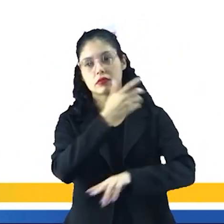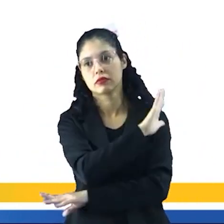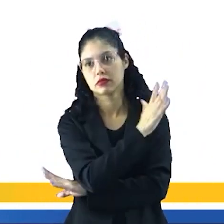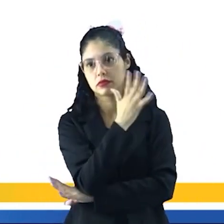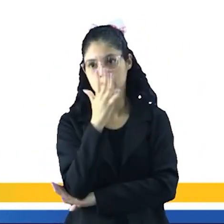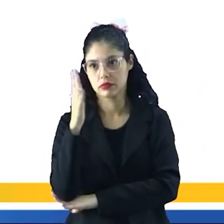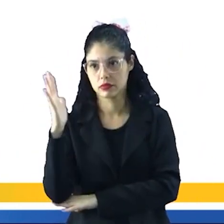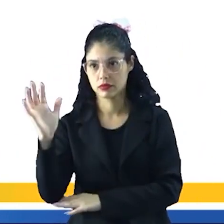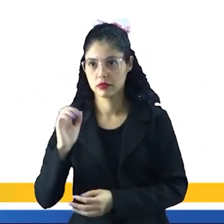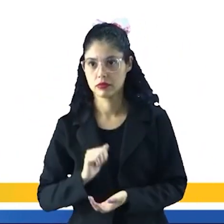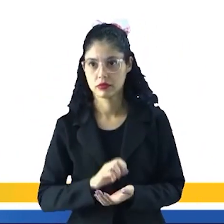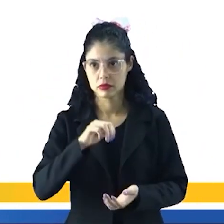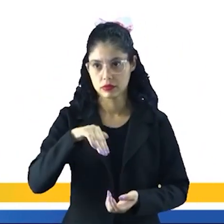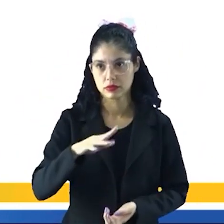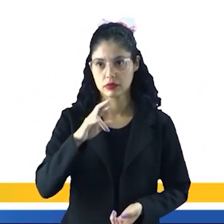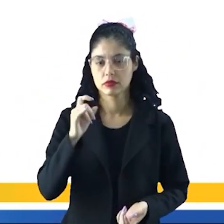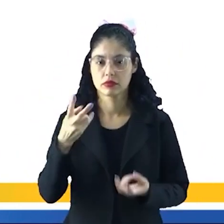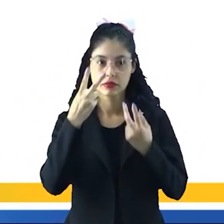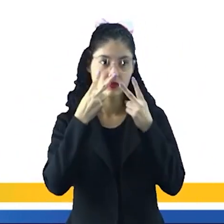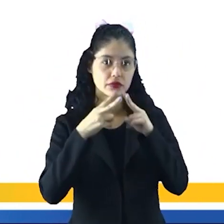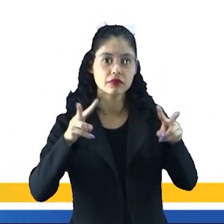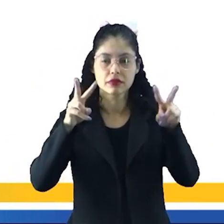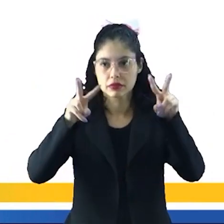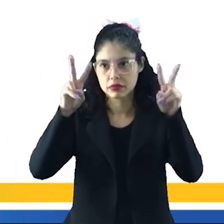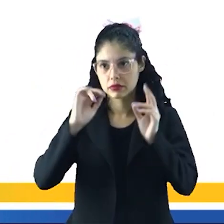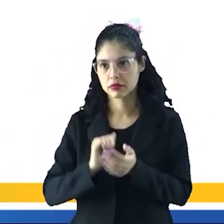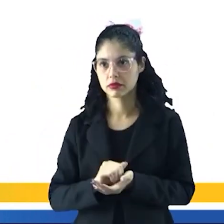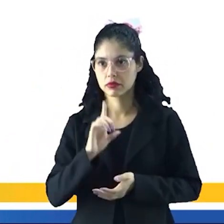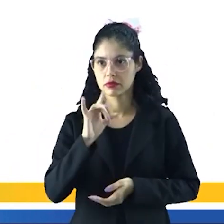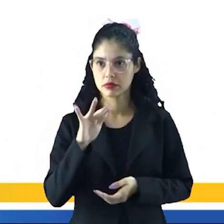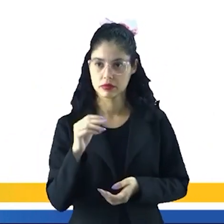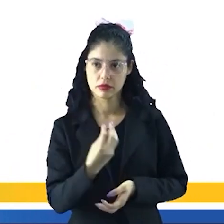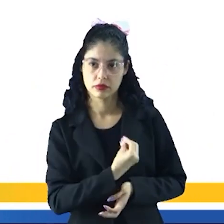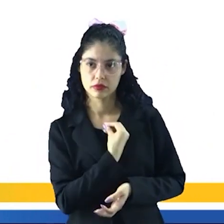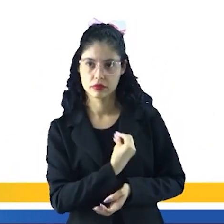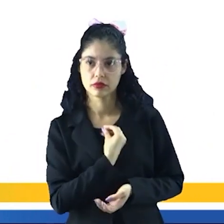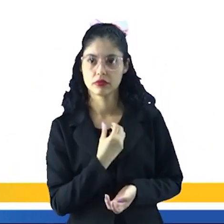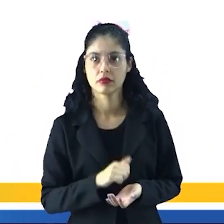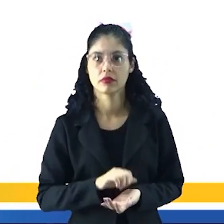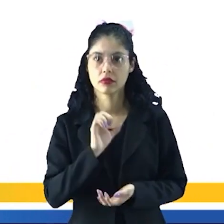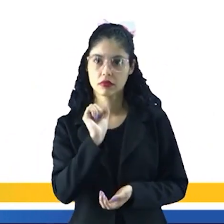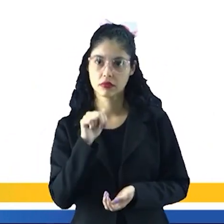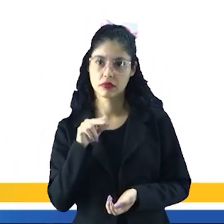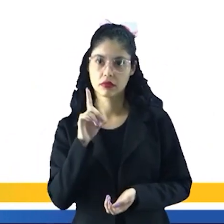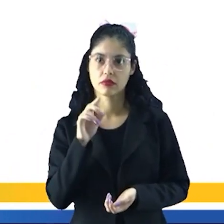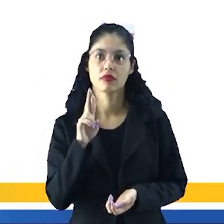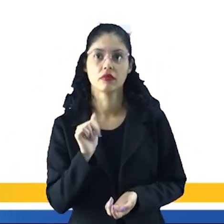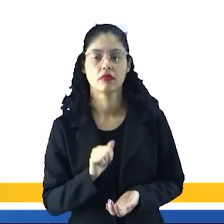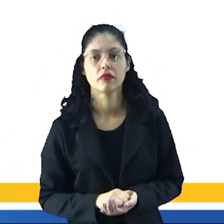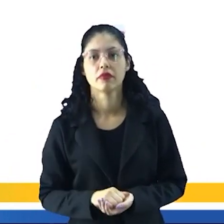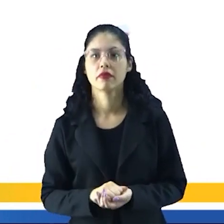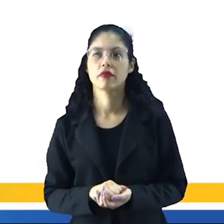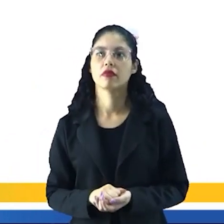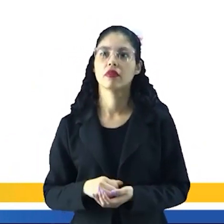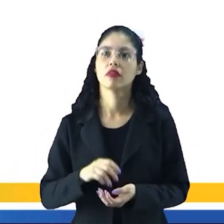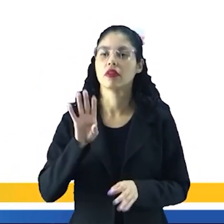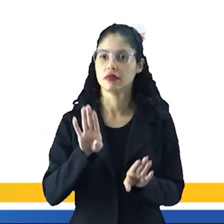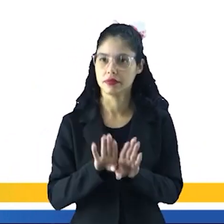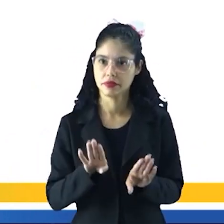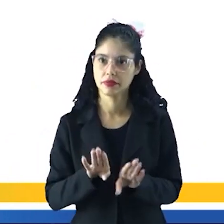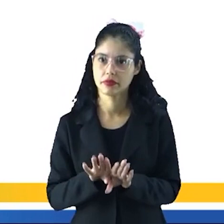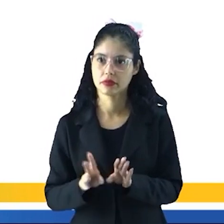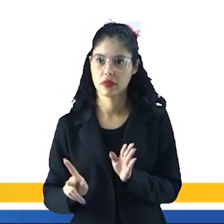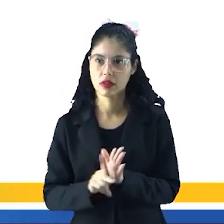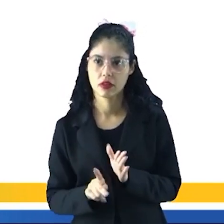naturais, como metáforas visuais para a odisseia da vida. Então, Sandra também vai trabalhar as instalações,